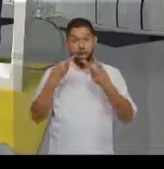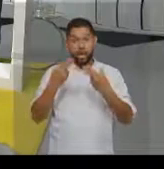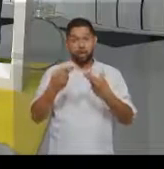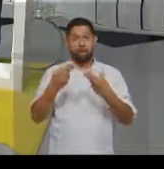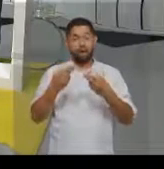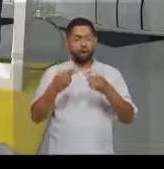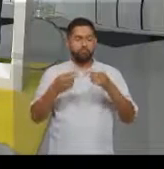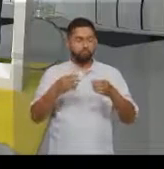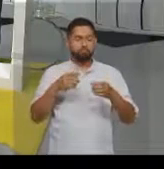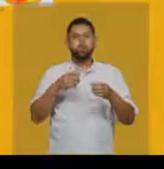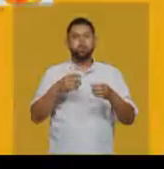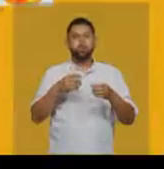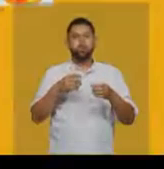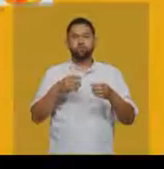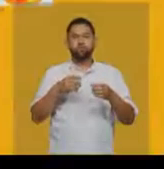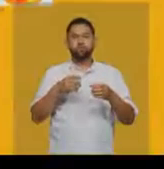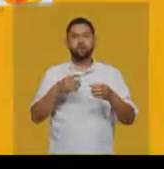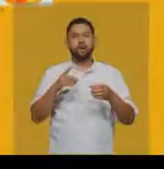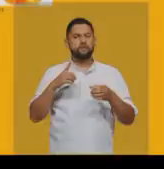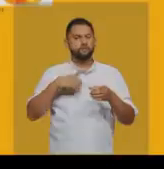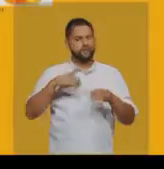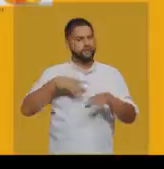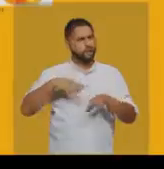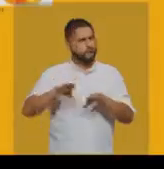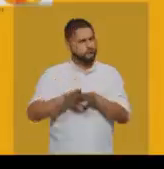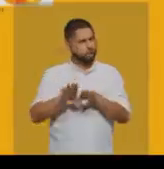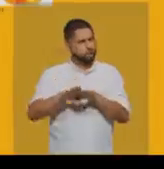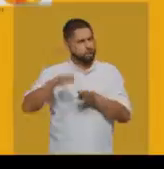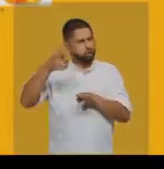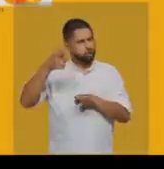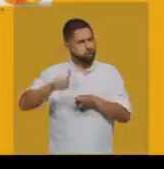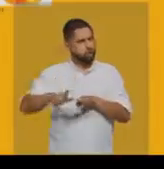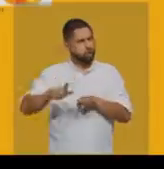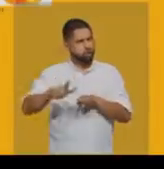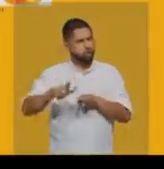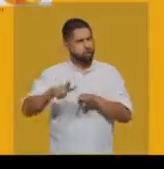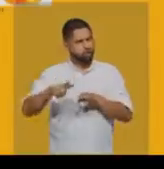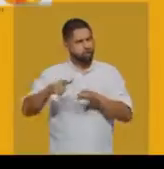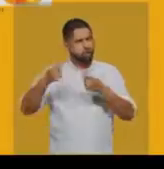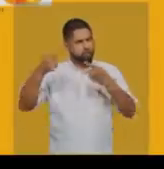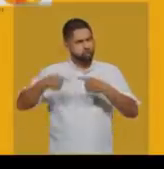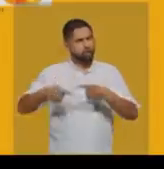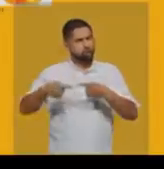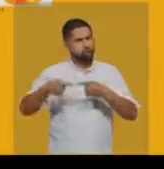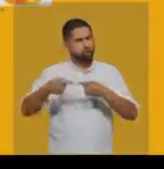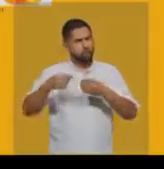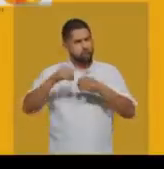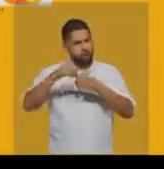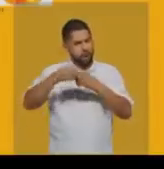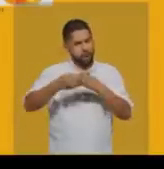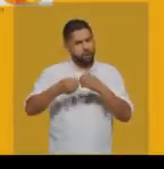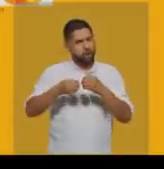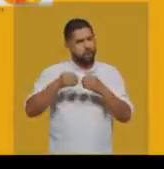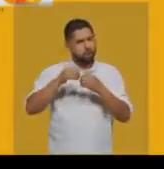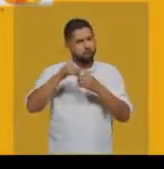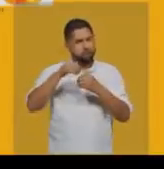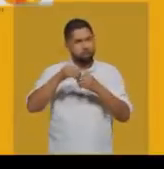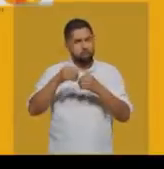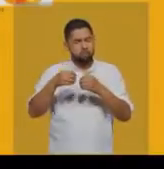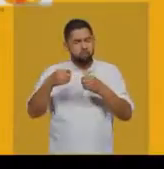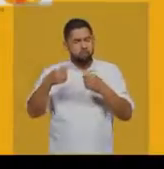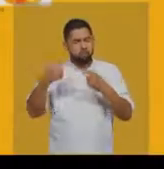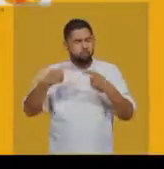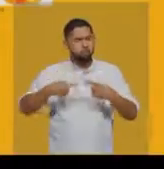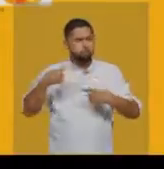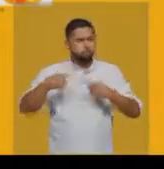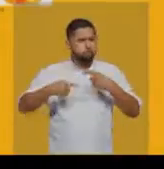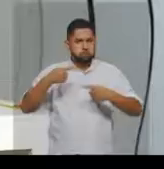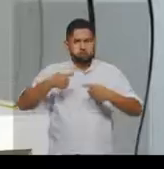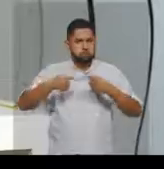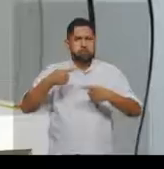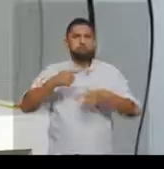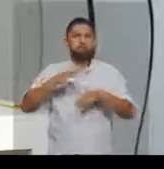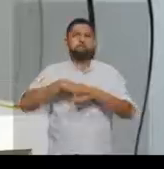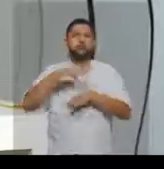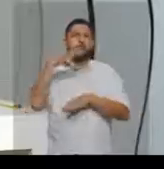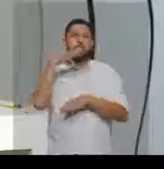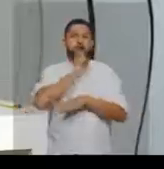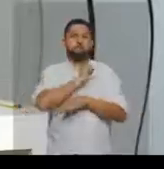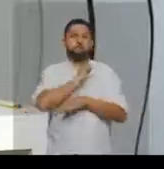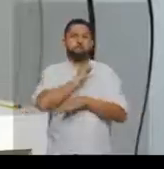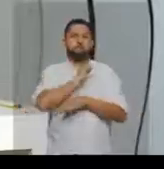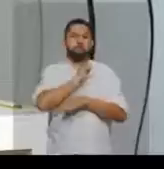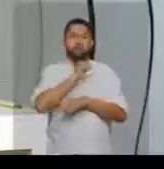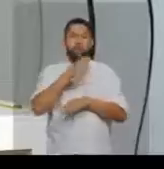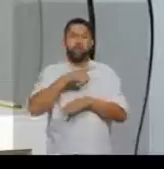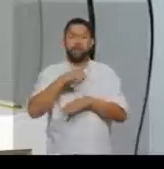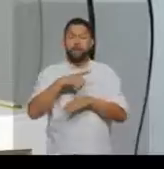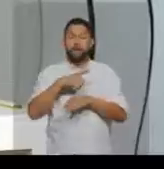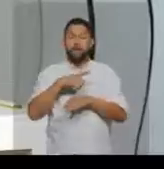Logo, elas vão se colidir, uma vez que elas se movimentam, elas vão se colidir de uma forma muito mais rápida. Então, elas terão